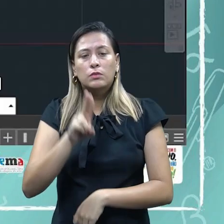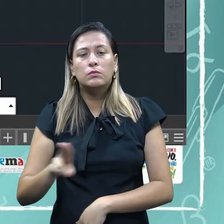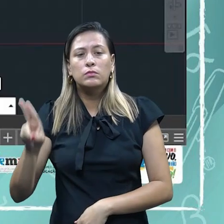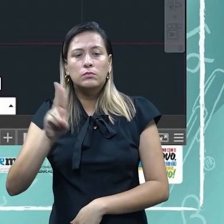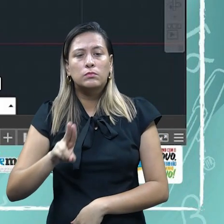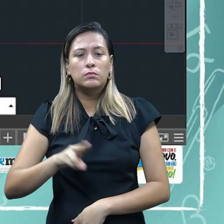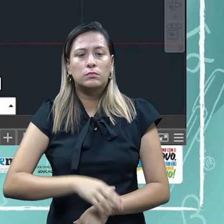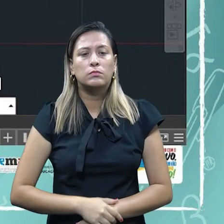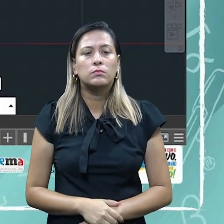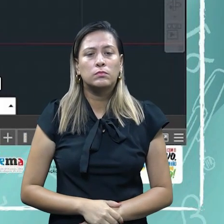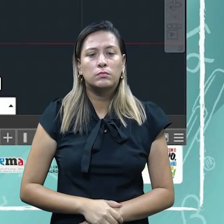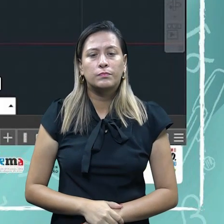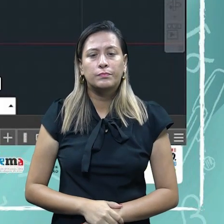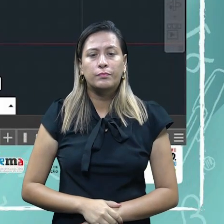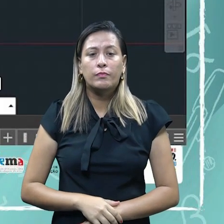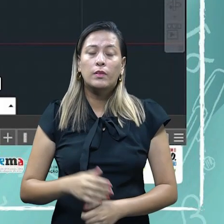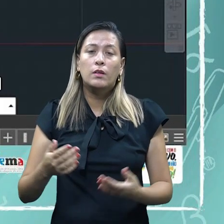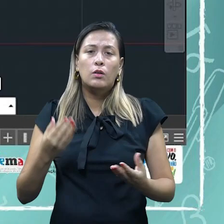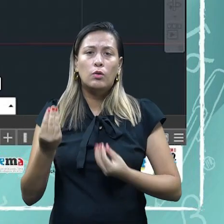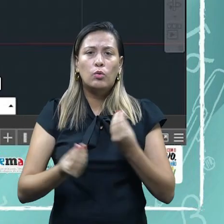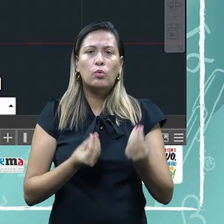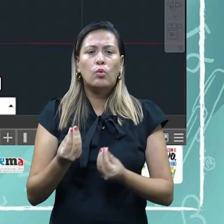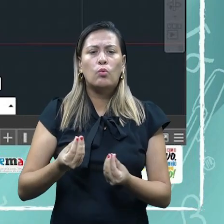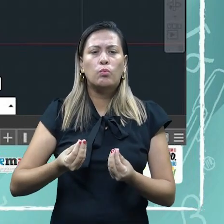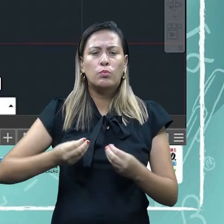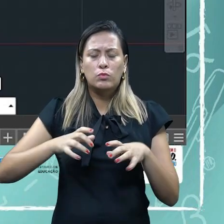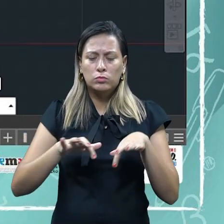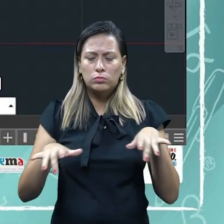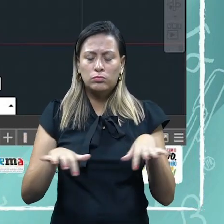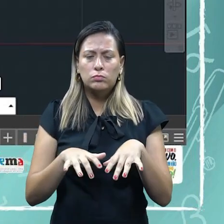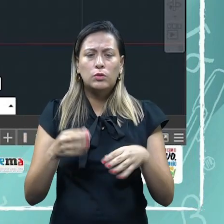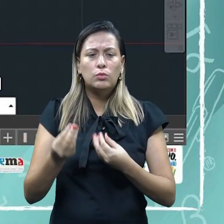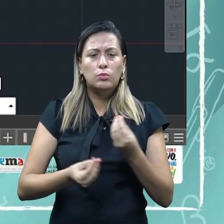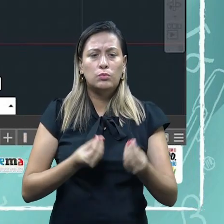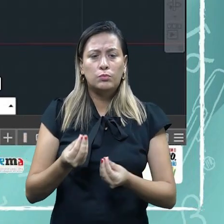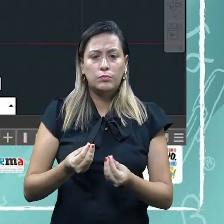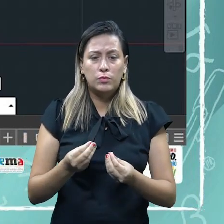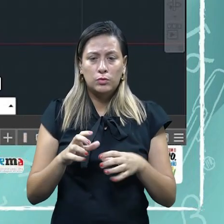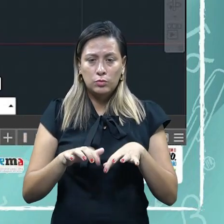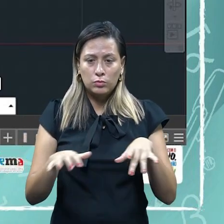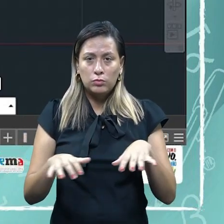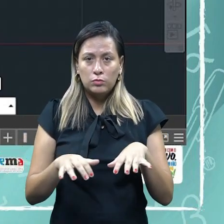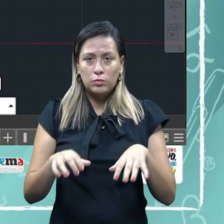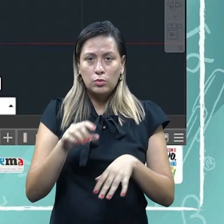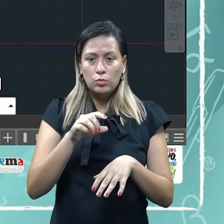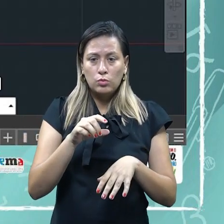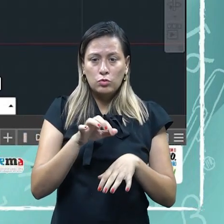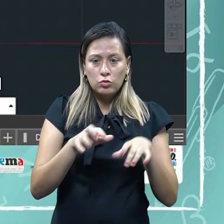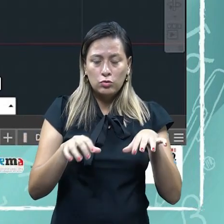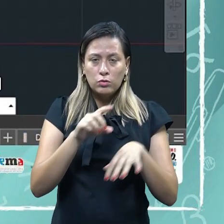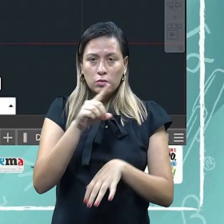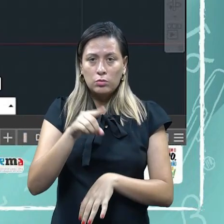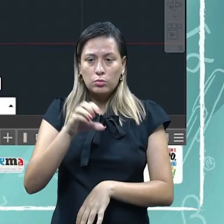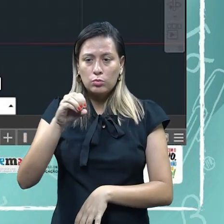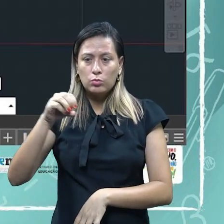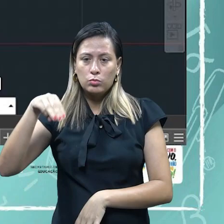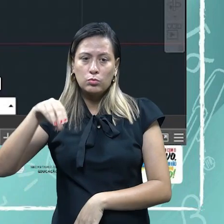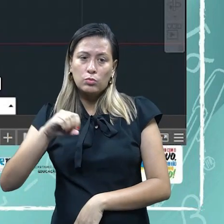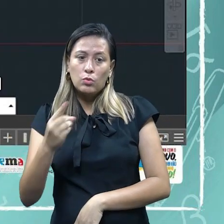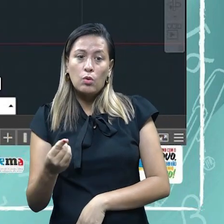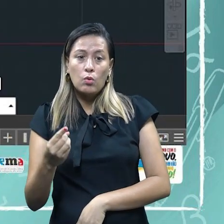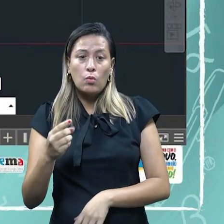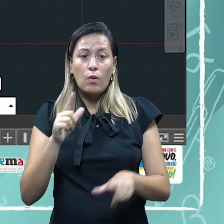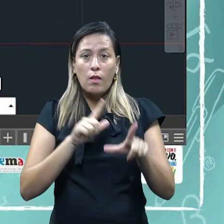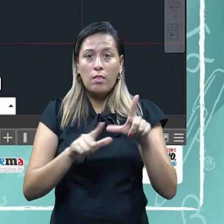executar. Comando zoom no teclado. Então, digitar na linha de comando a palavra zoom ou, se preferir,